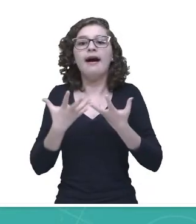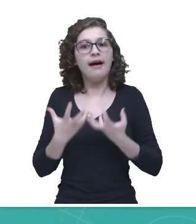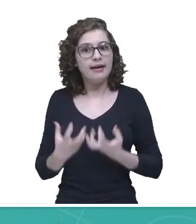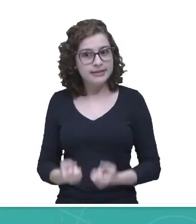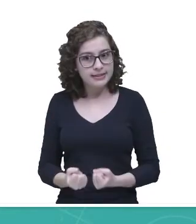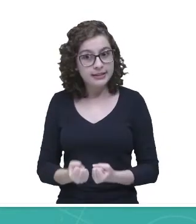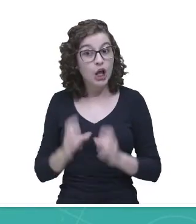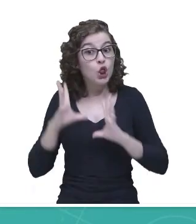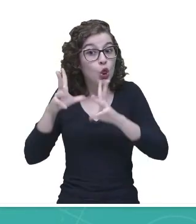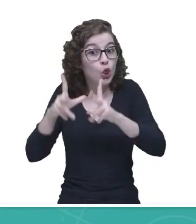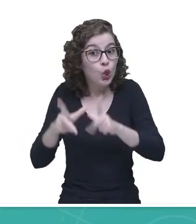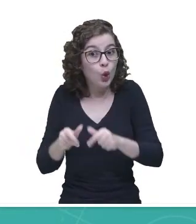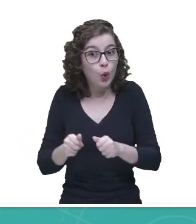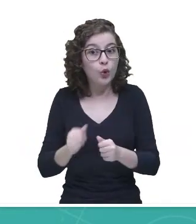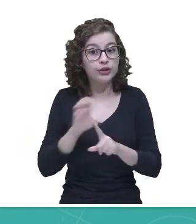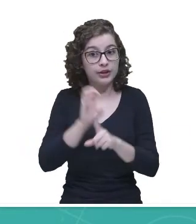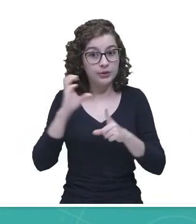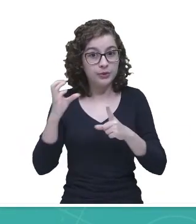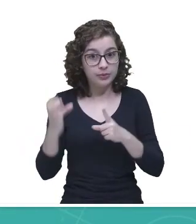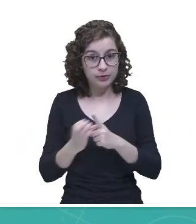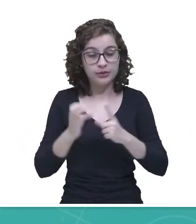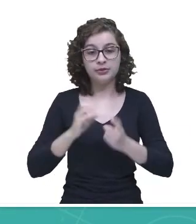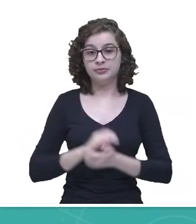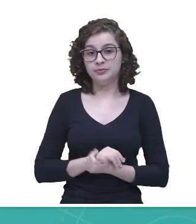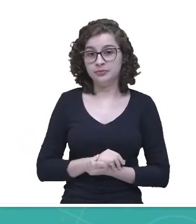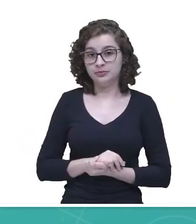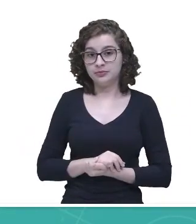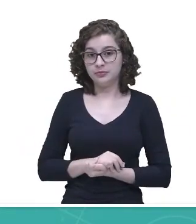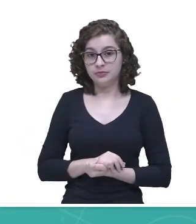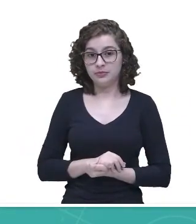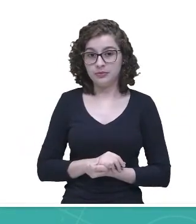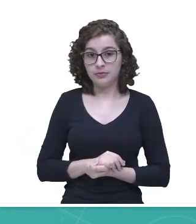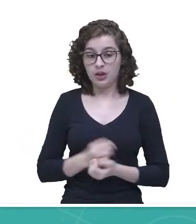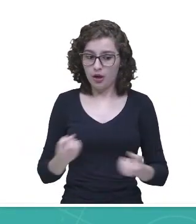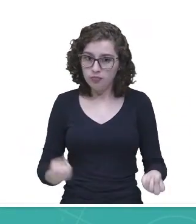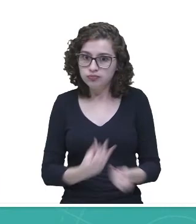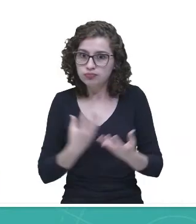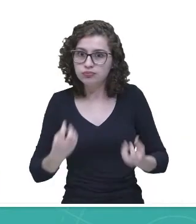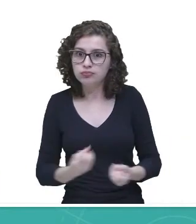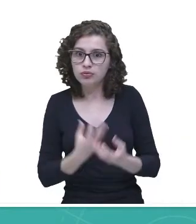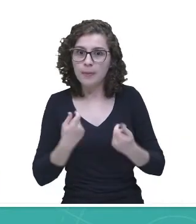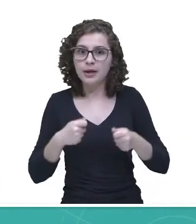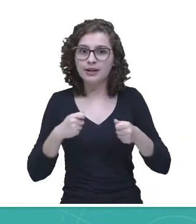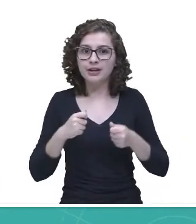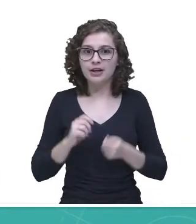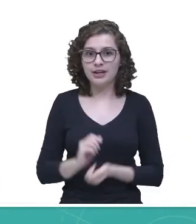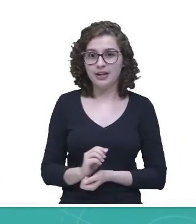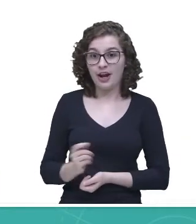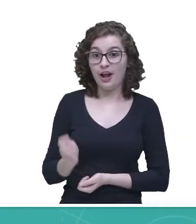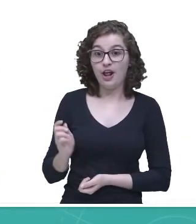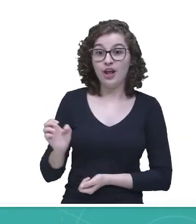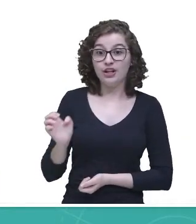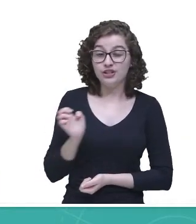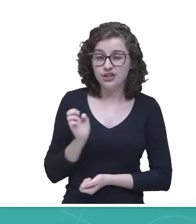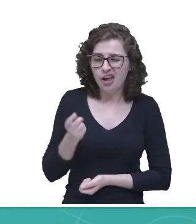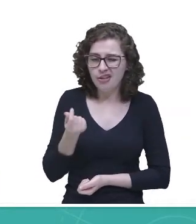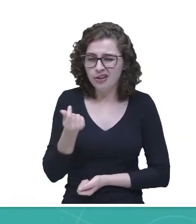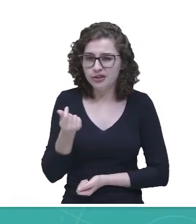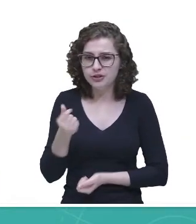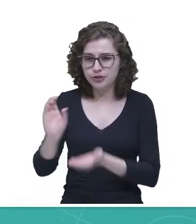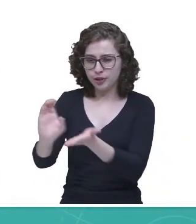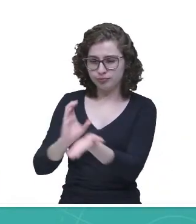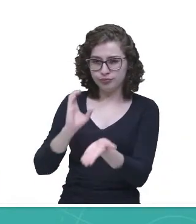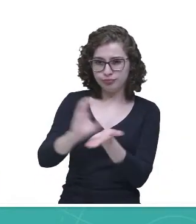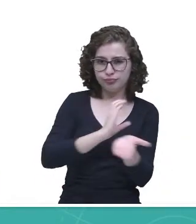Além disso, todo o aumento da produção correspondia a mais tributos a serem pagos ao senhor